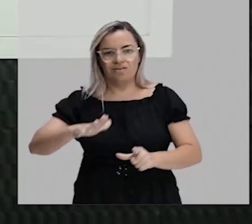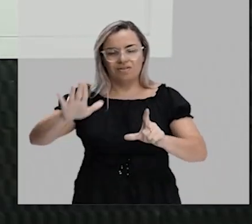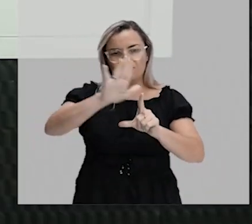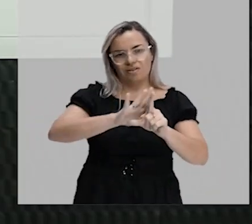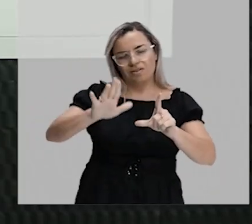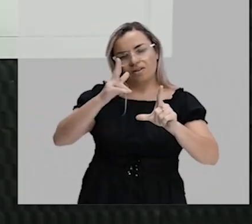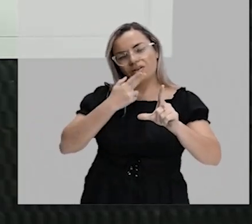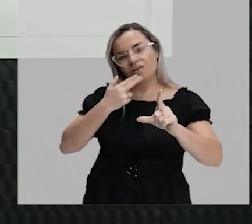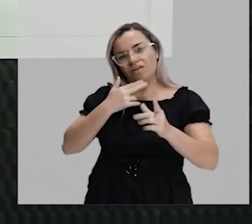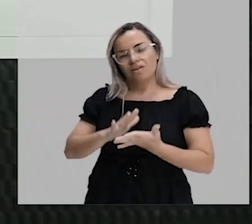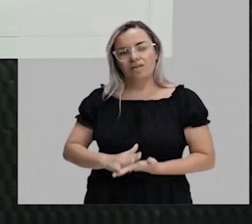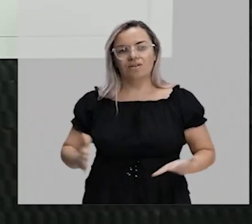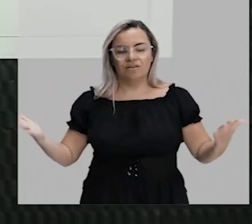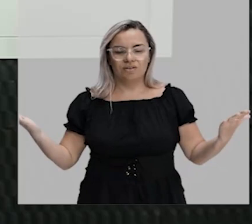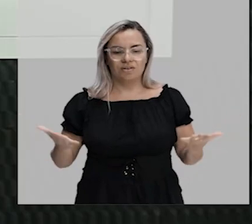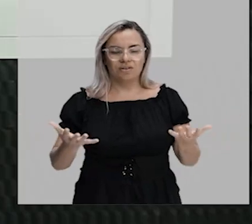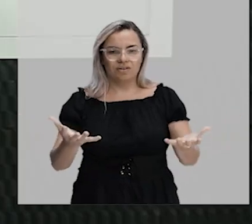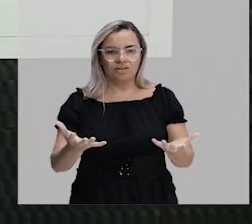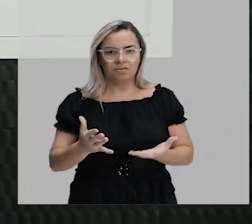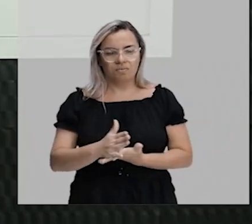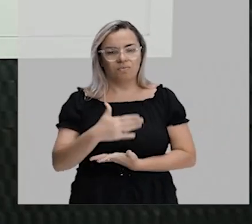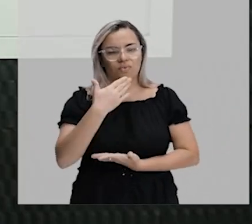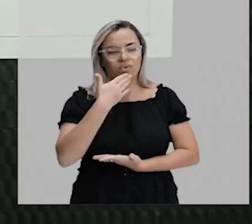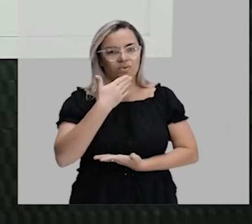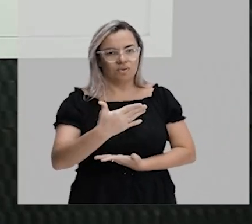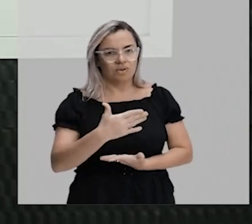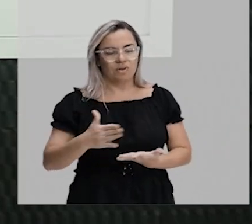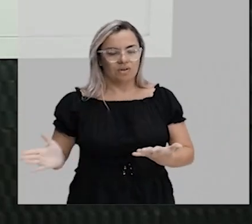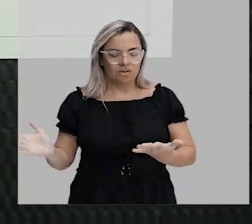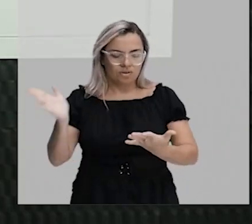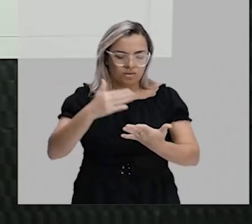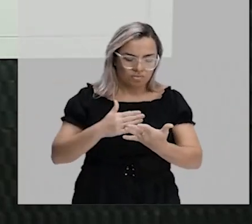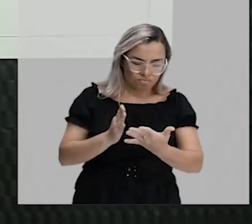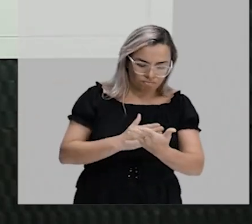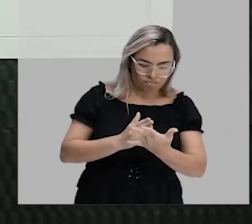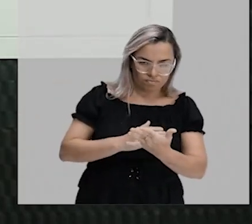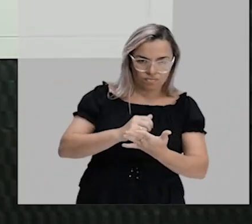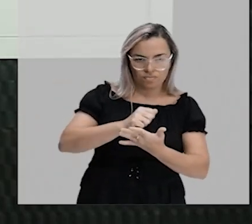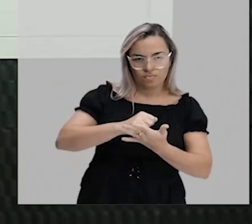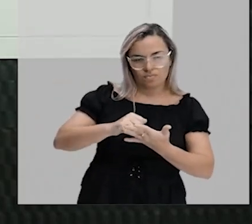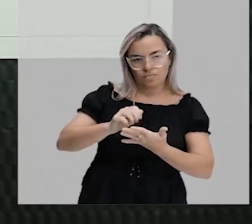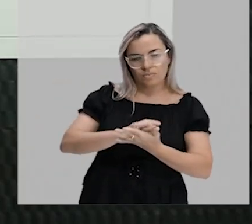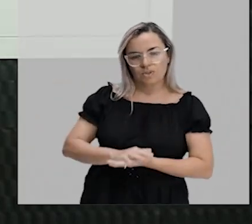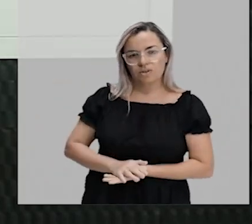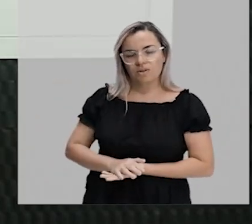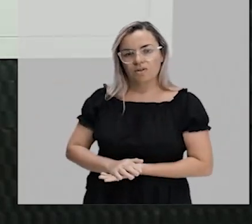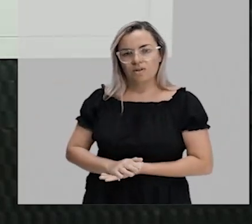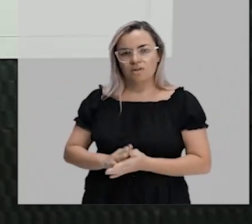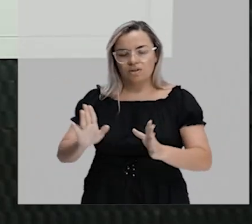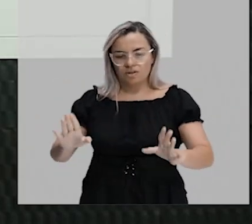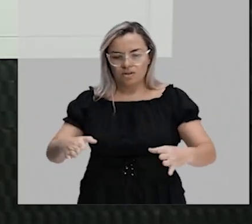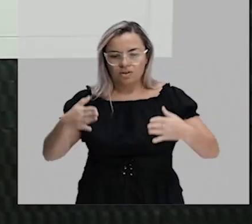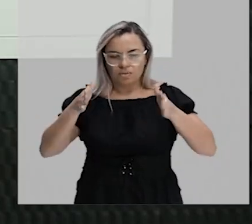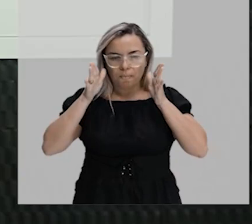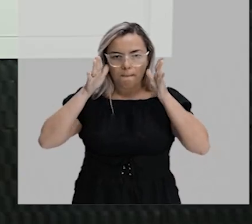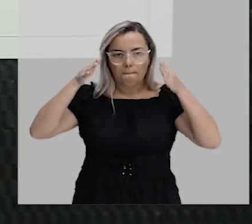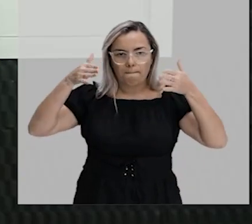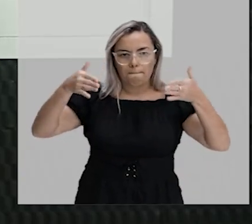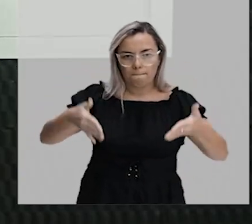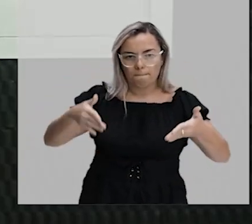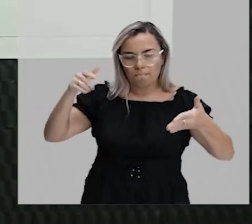plataforma. Agora eu quero te fazer um pedido, pega teu material para que não tenha dispersão. Eu sempre peço isso porque eu sei que